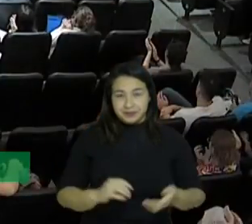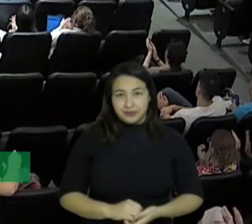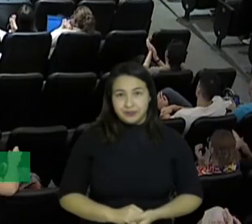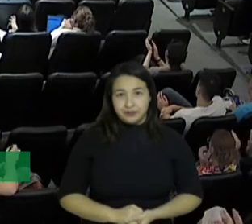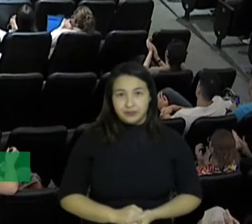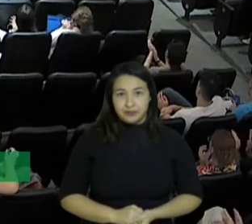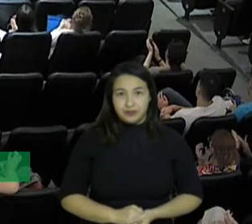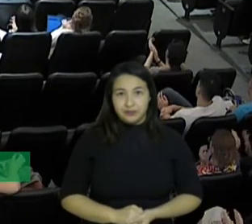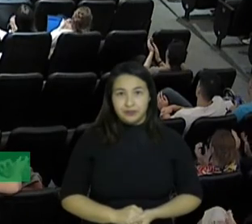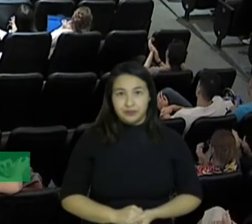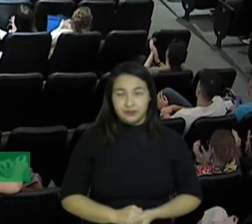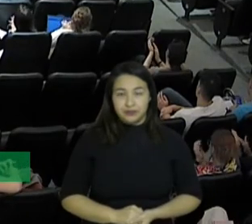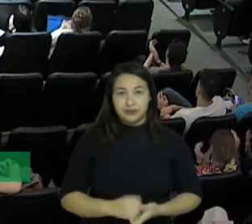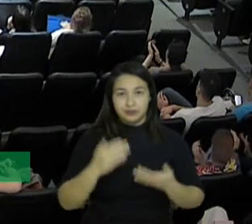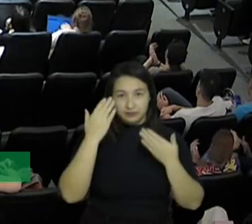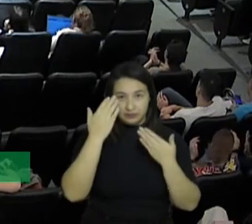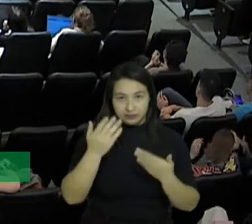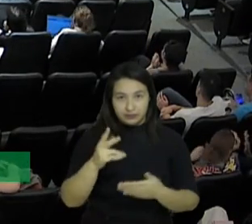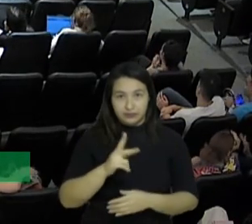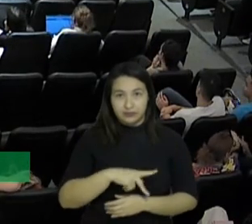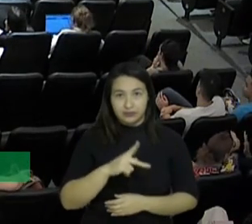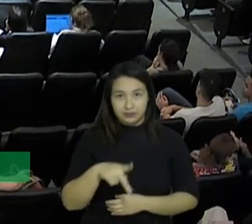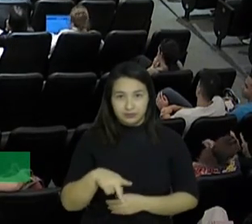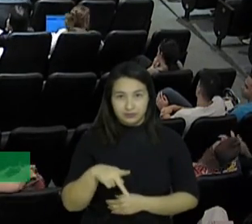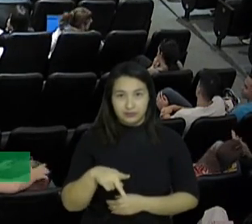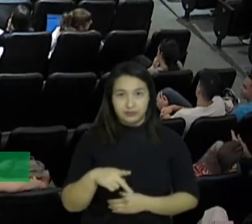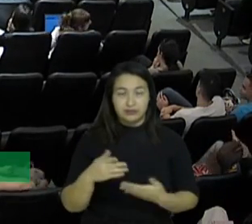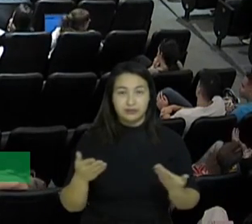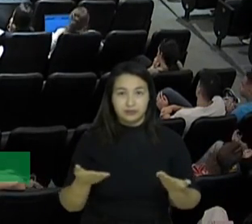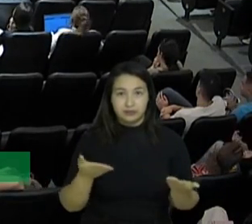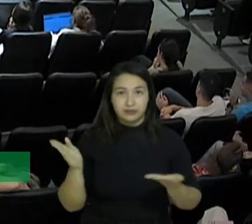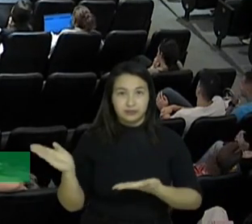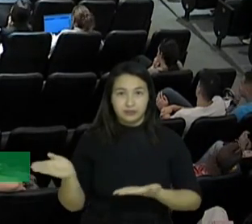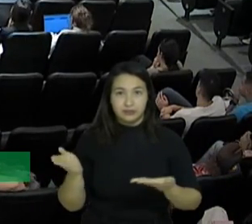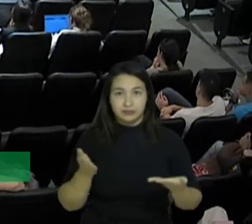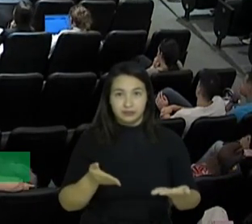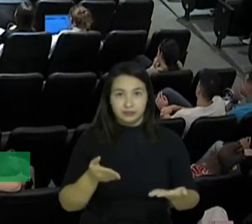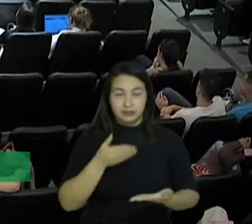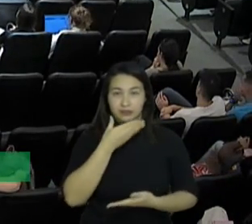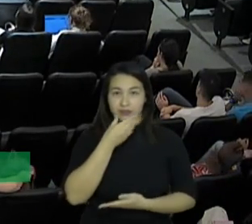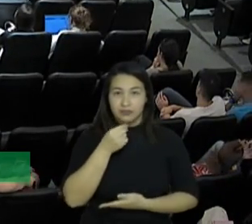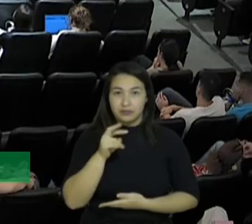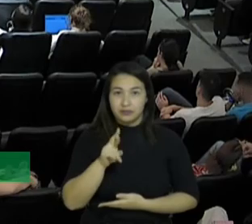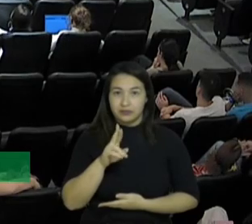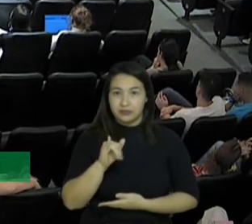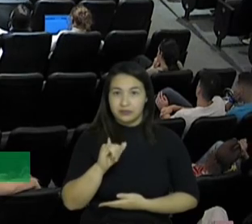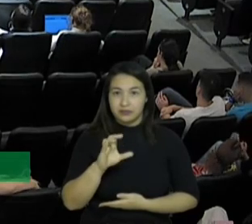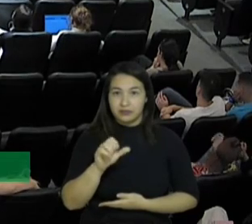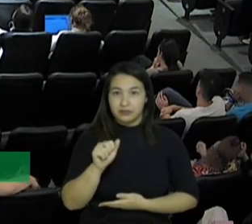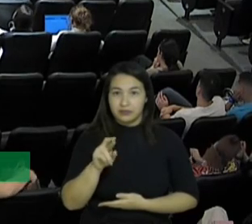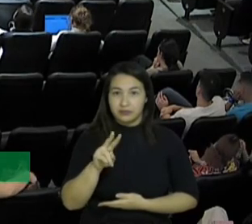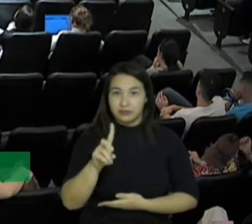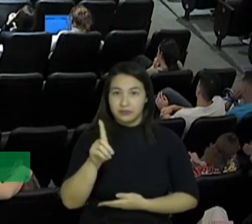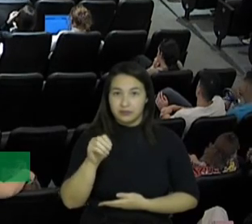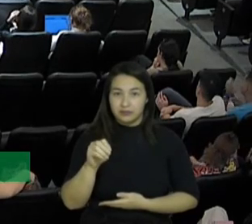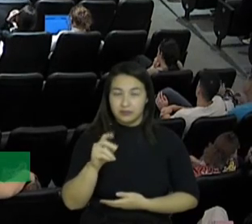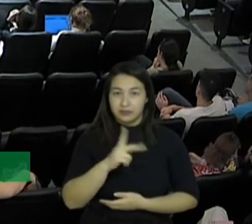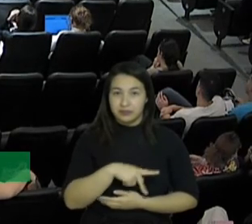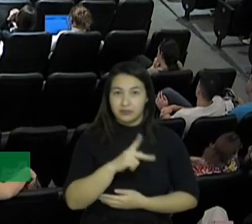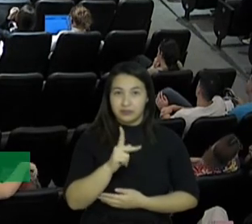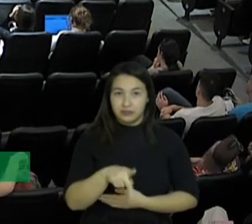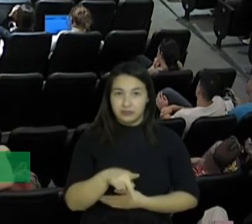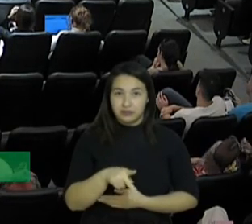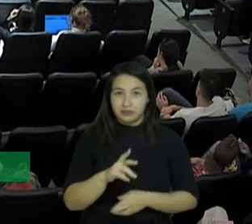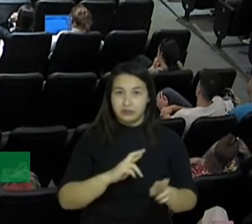Professor balazar imediatamente também eu passo a palavra professor Ricardo professor de relações